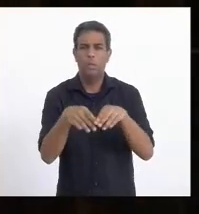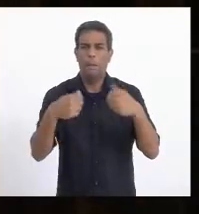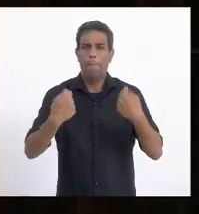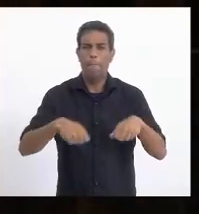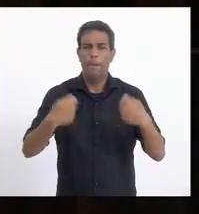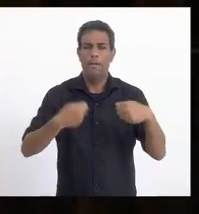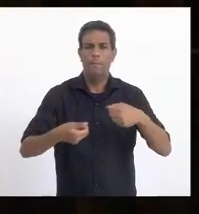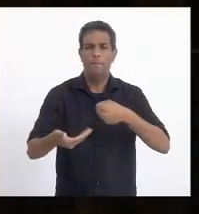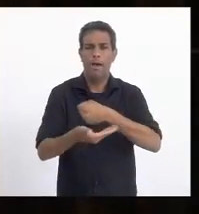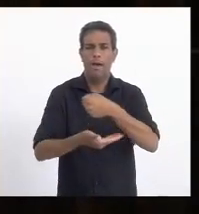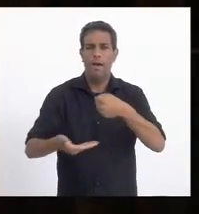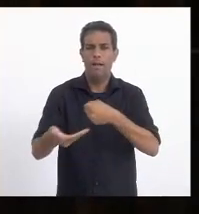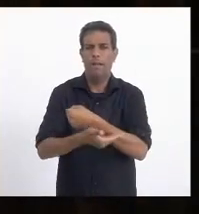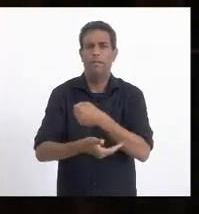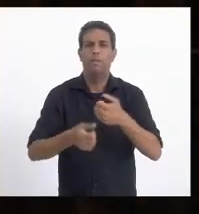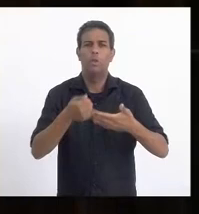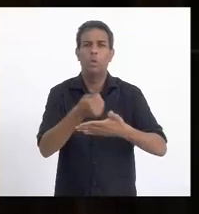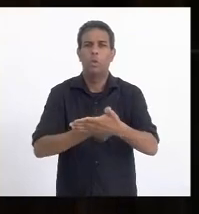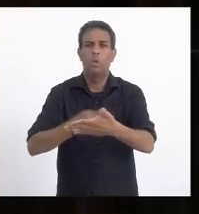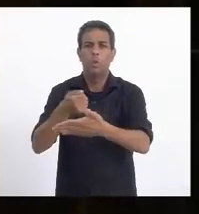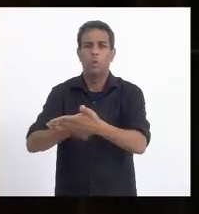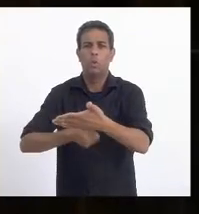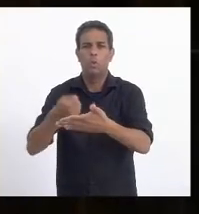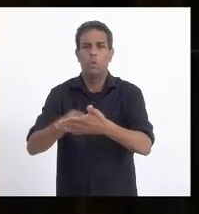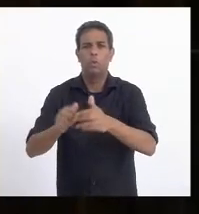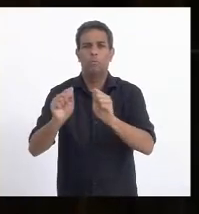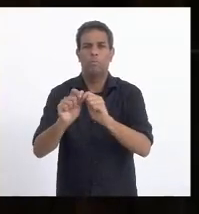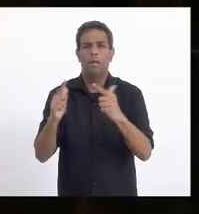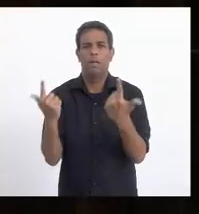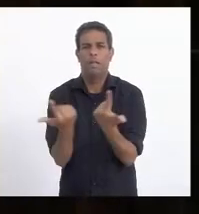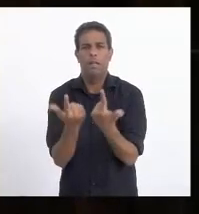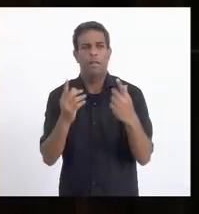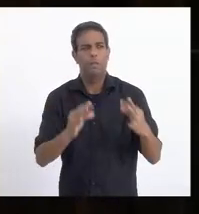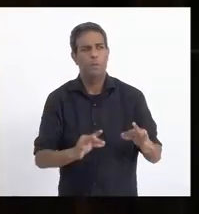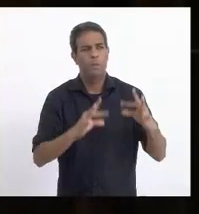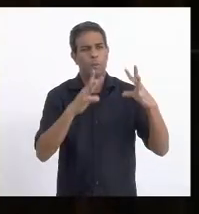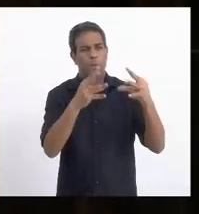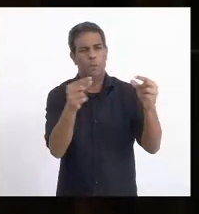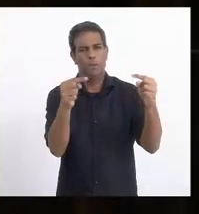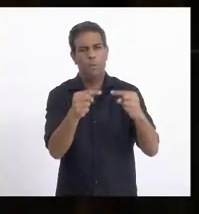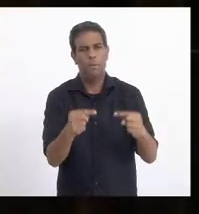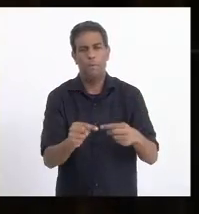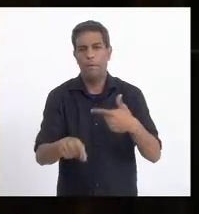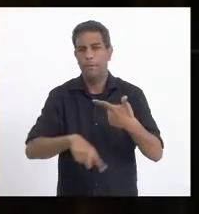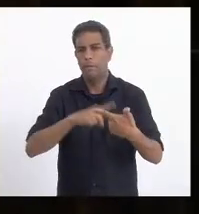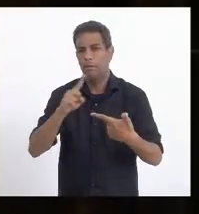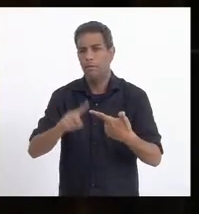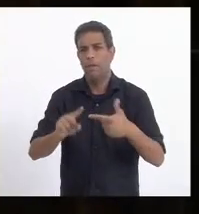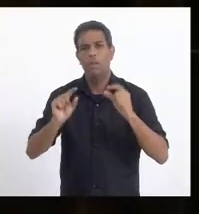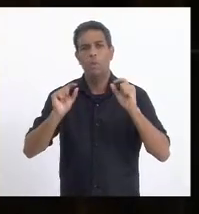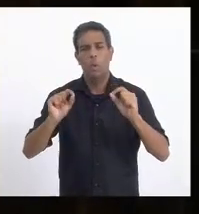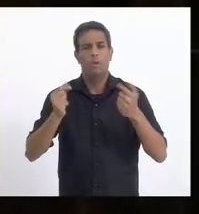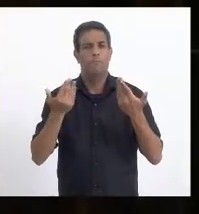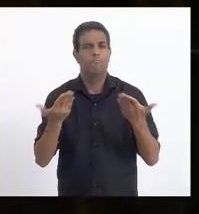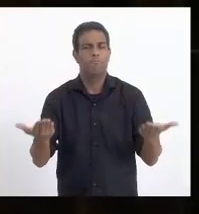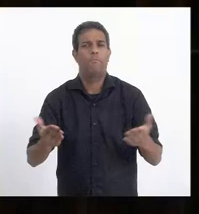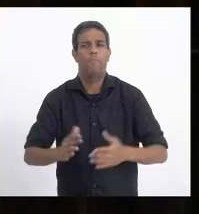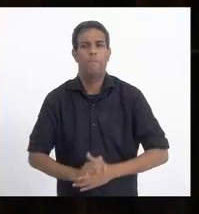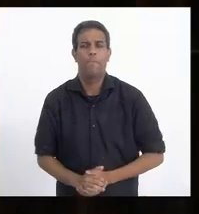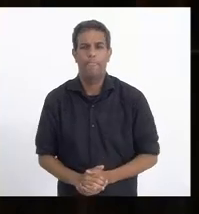princípio basilar é a luta do Parlamento como um todo a segunda questão